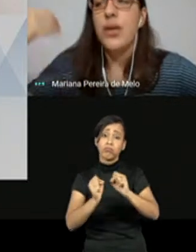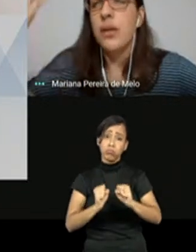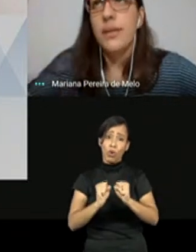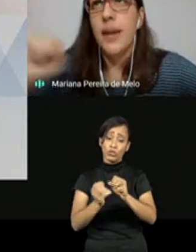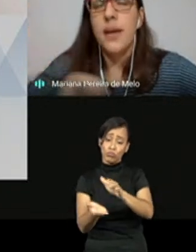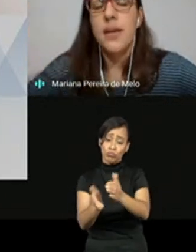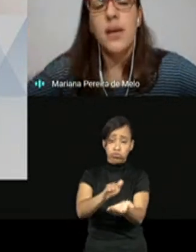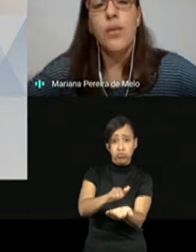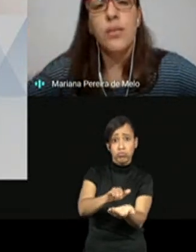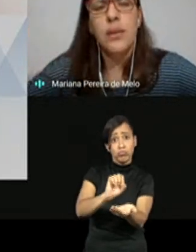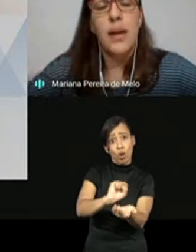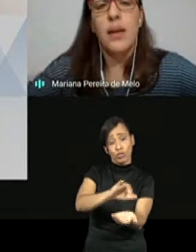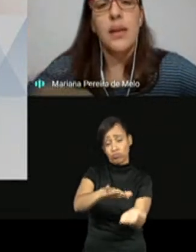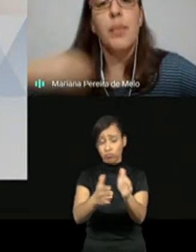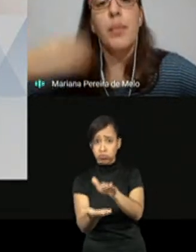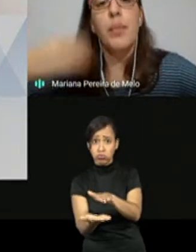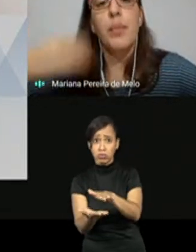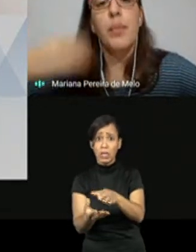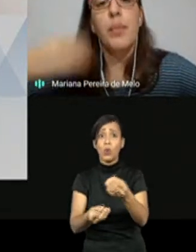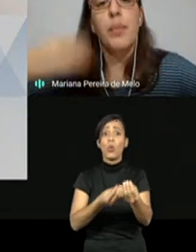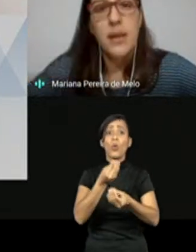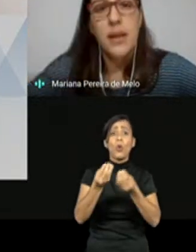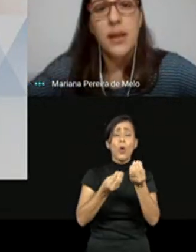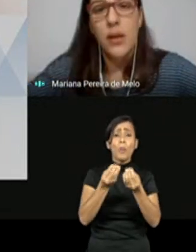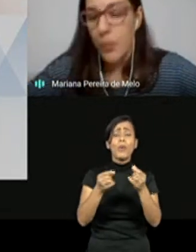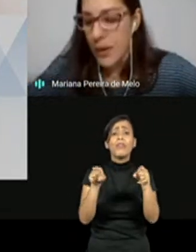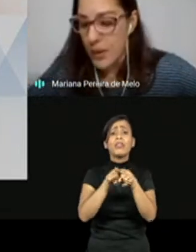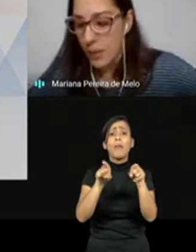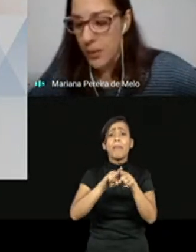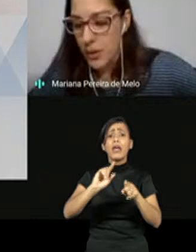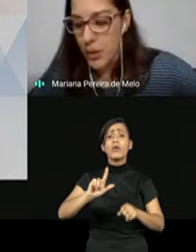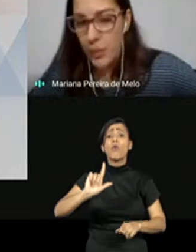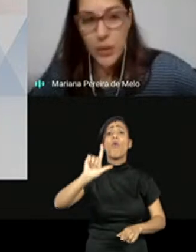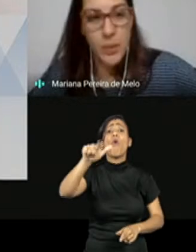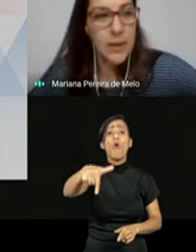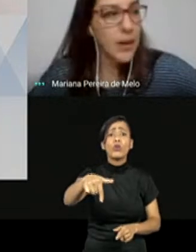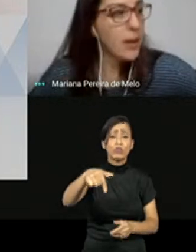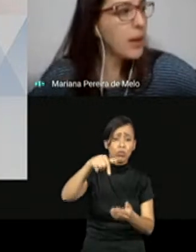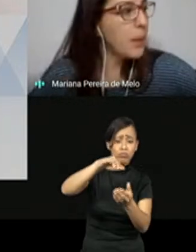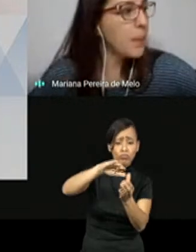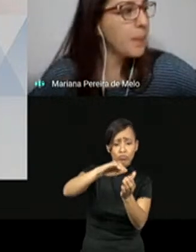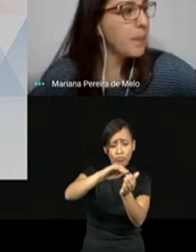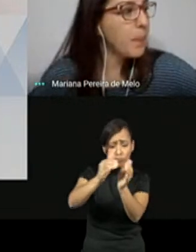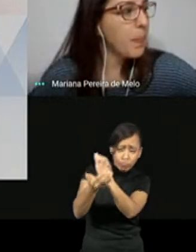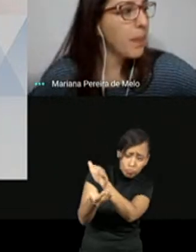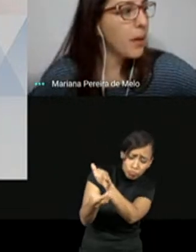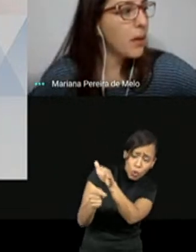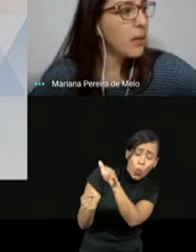probabilidade da próxima face? Então, por exemplo, a gente pode pensar aqui.